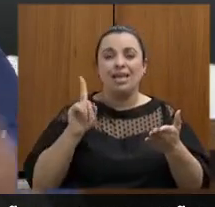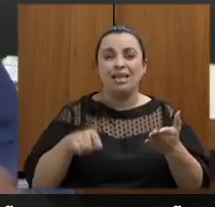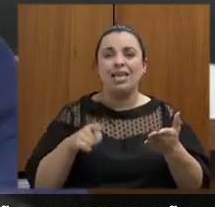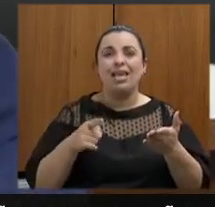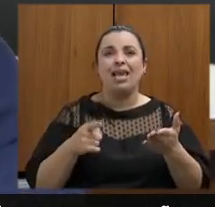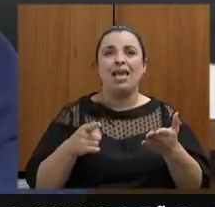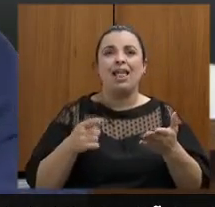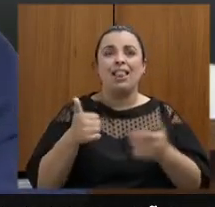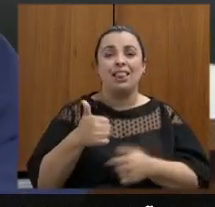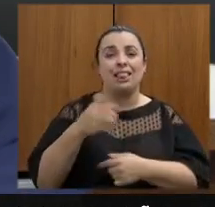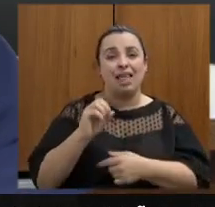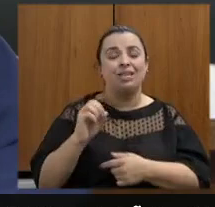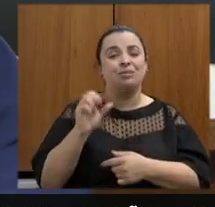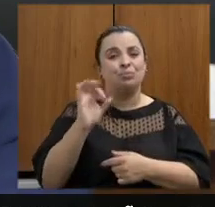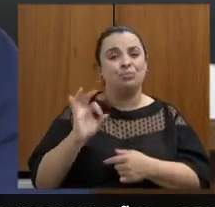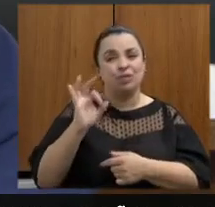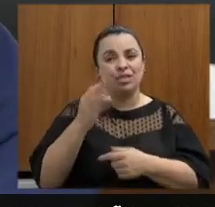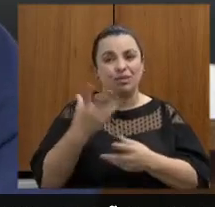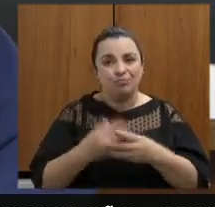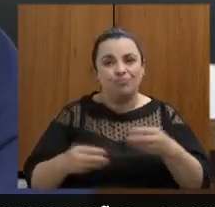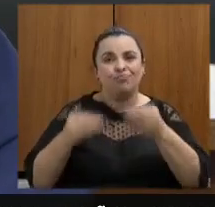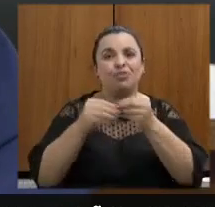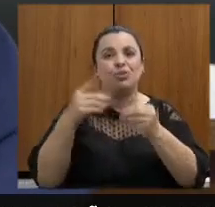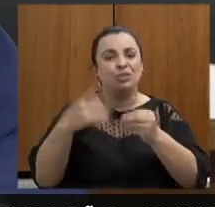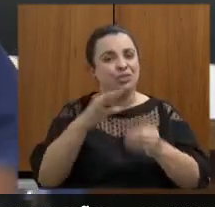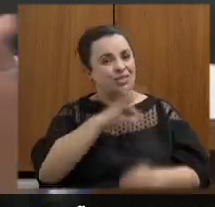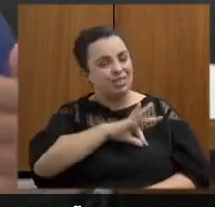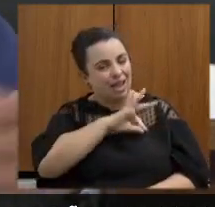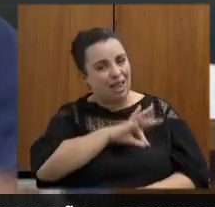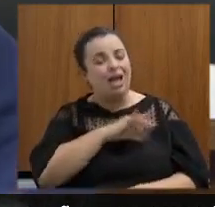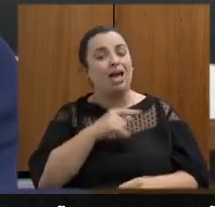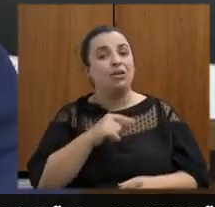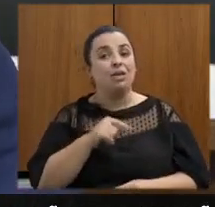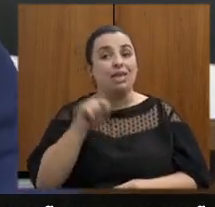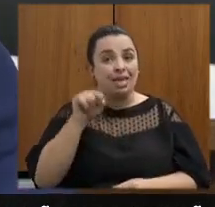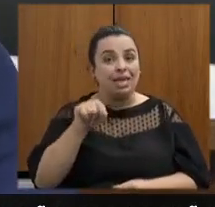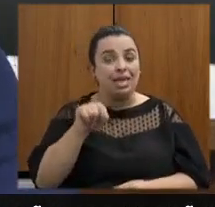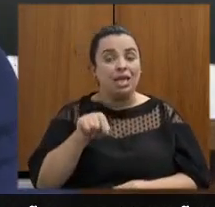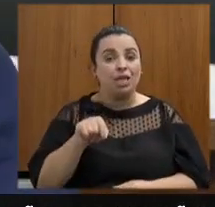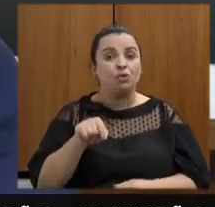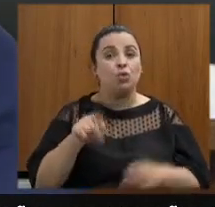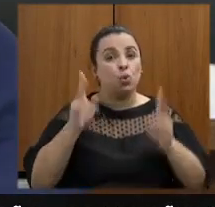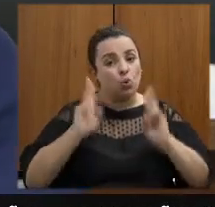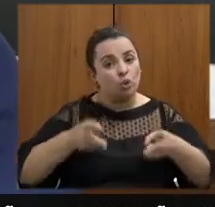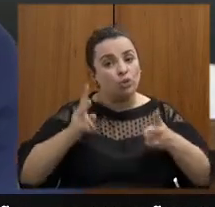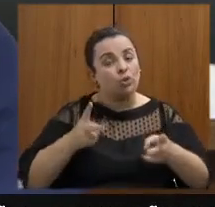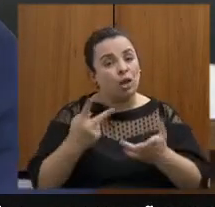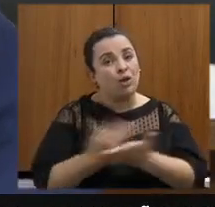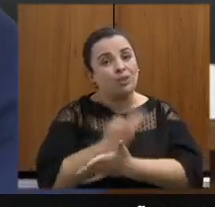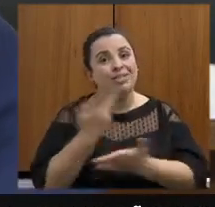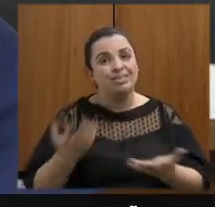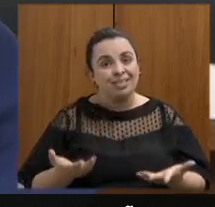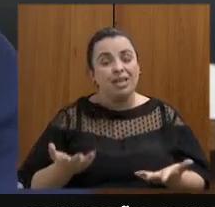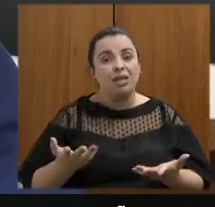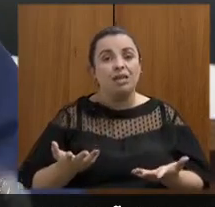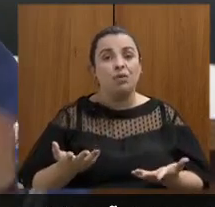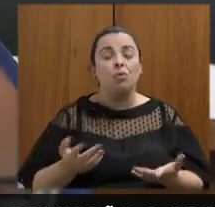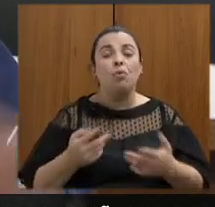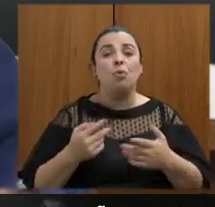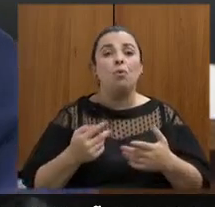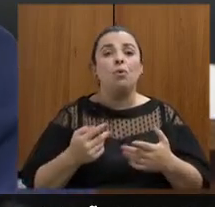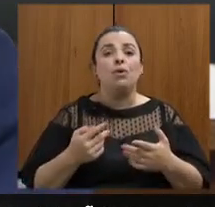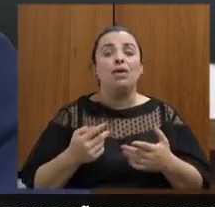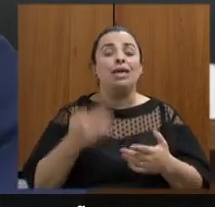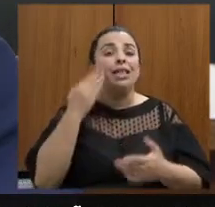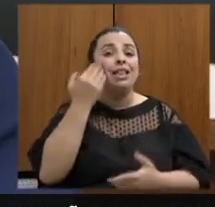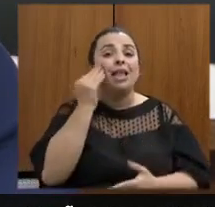de 10 porcento nos seus rendimentos no seu salário que esse tipo de situação continue acontecendo o sentido de que Minas Gerais